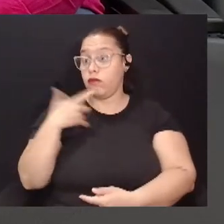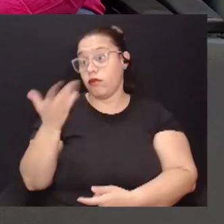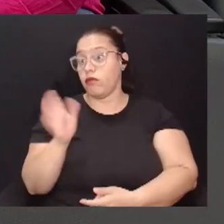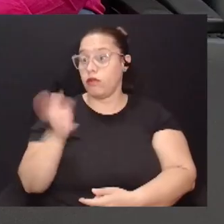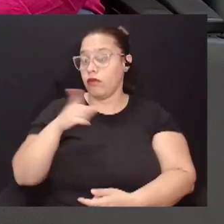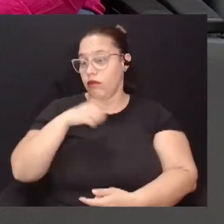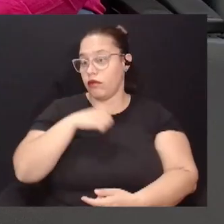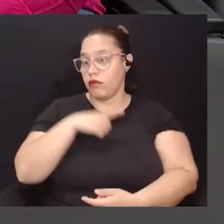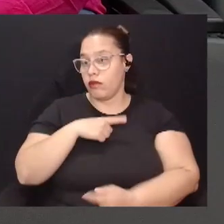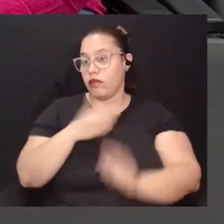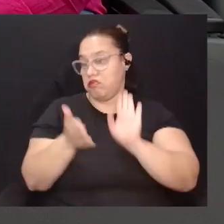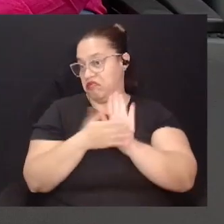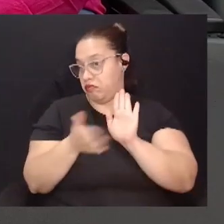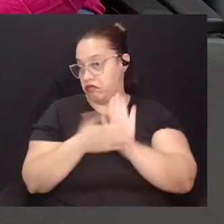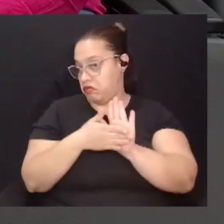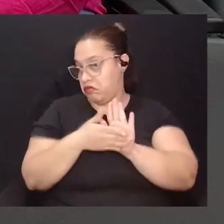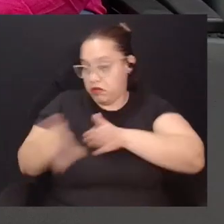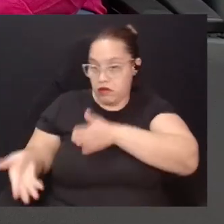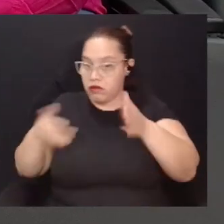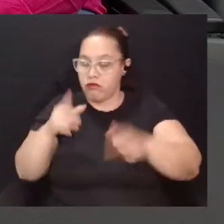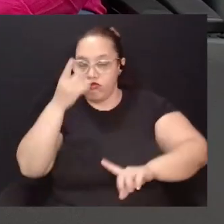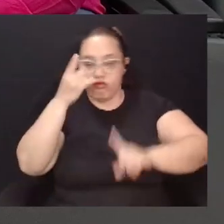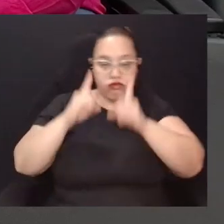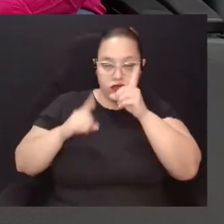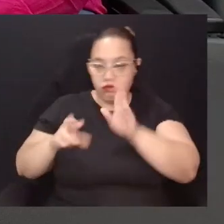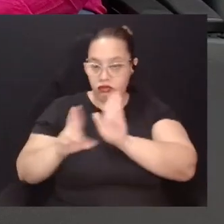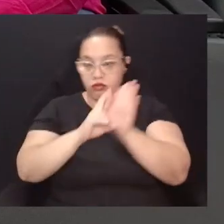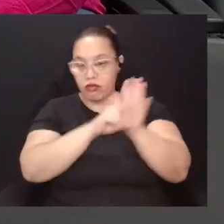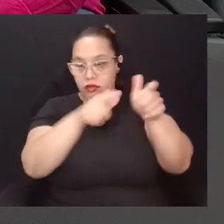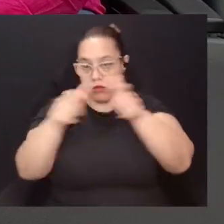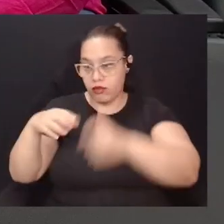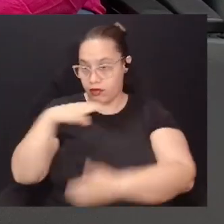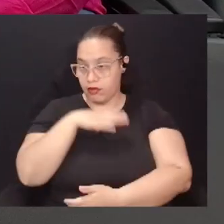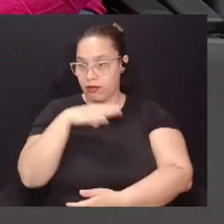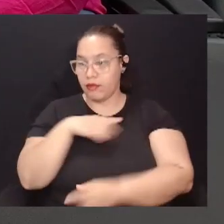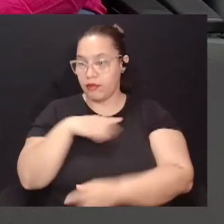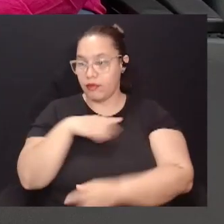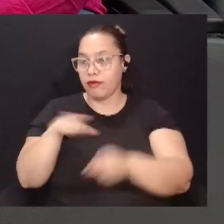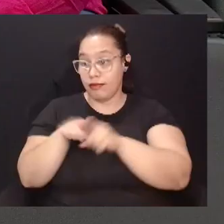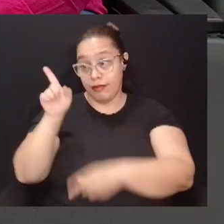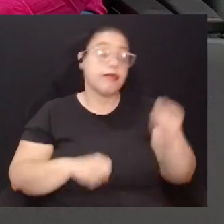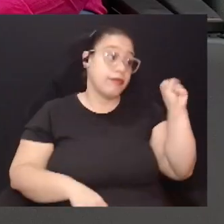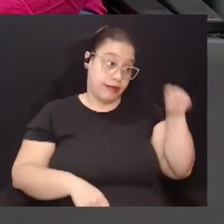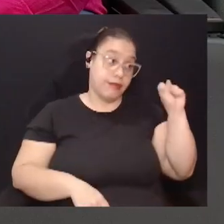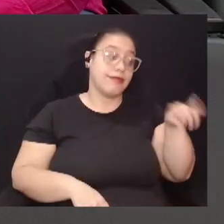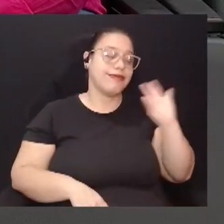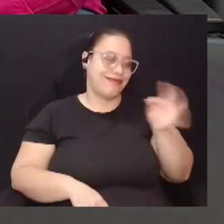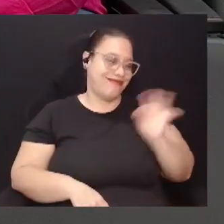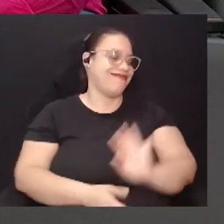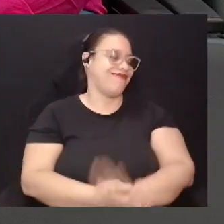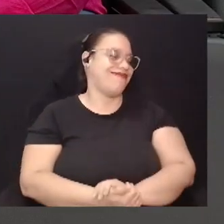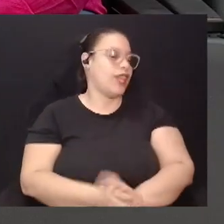Campinas ela já tem essa cara, né, de trazer o carnaval e é referência para outros municípios também, né? É